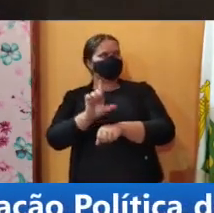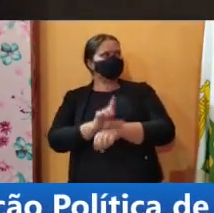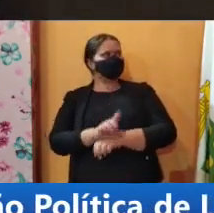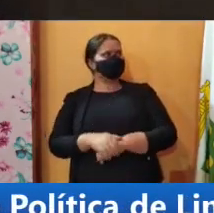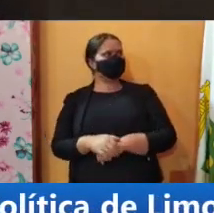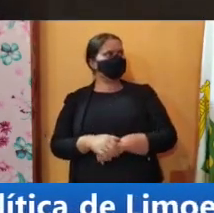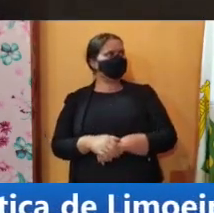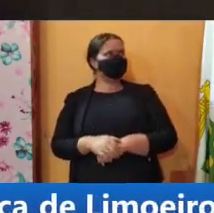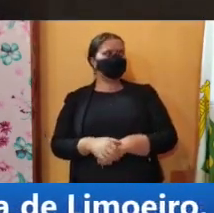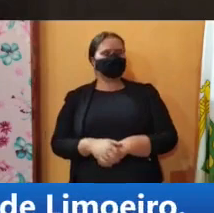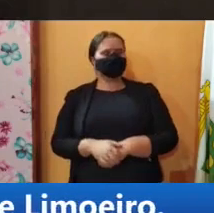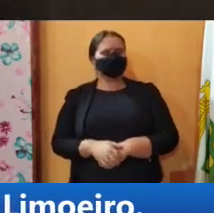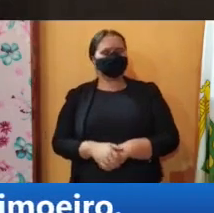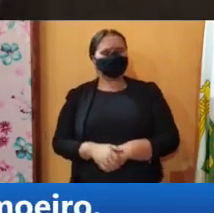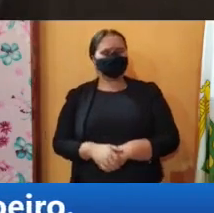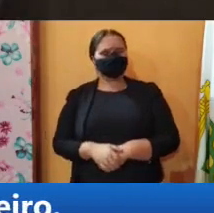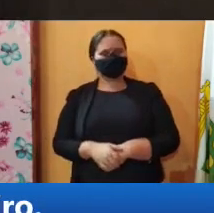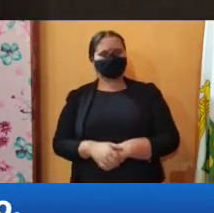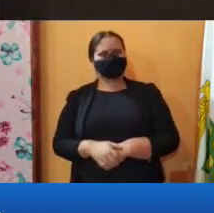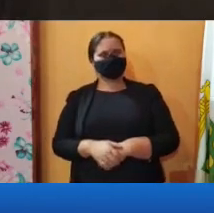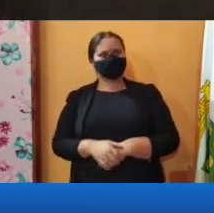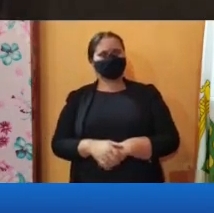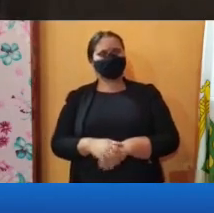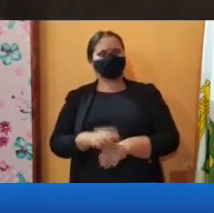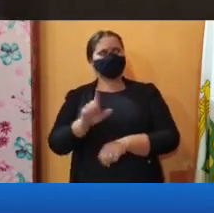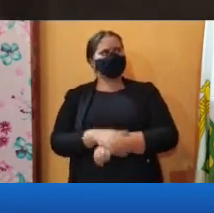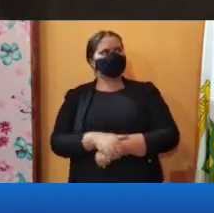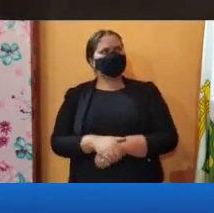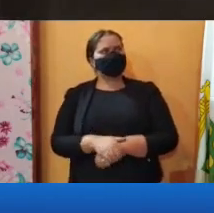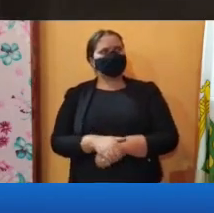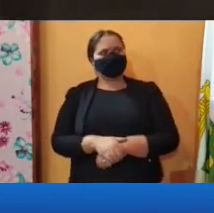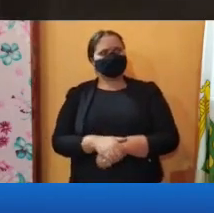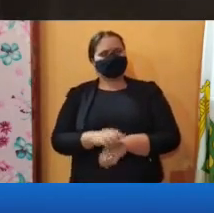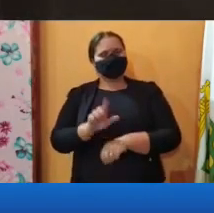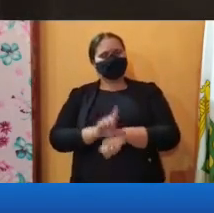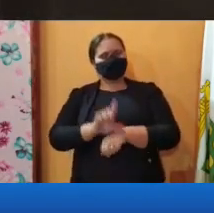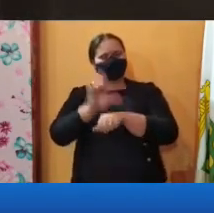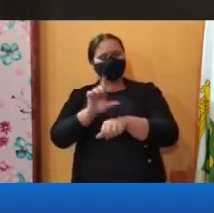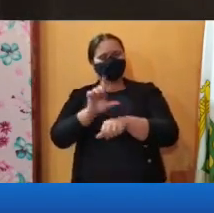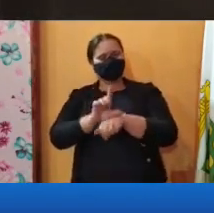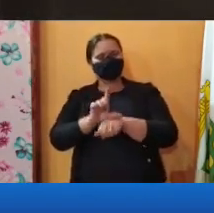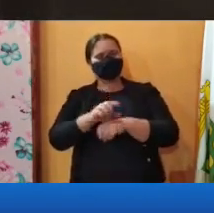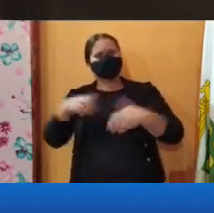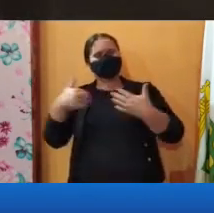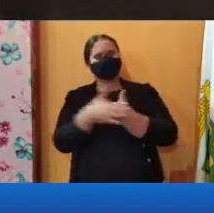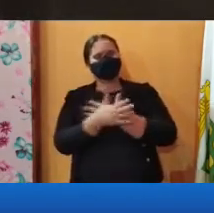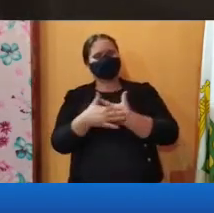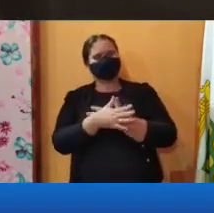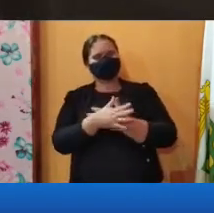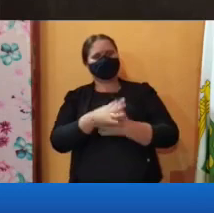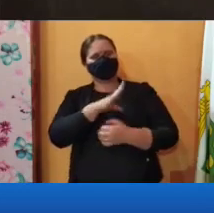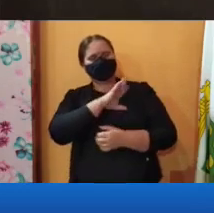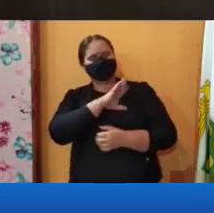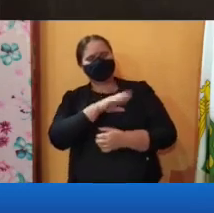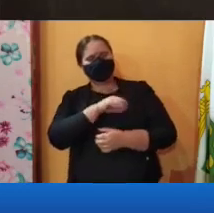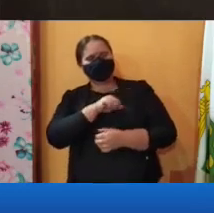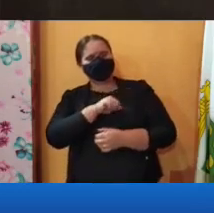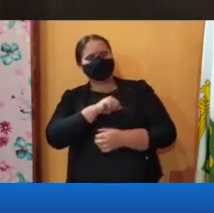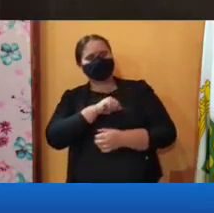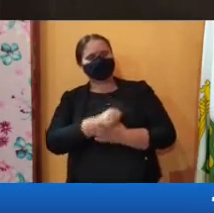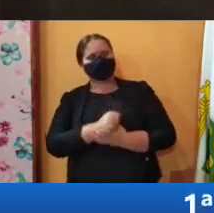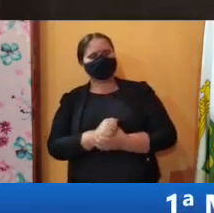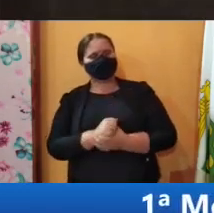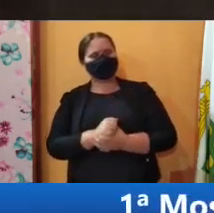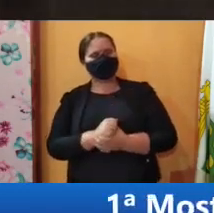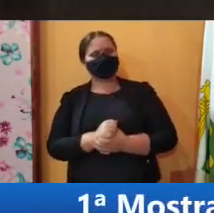Cuidado, viu, Aldinho? Sorte na vida é viver aqui. Vai tomar sua sanfona. Meu limoeiro. Teu povo, tua grandeza me faz